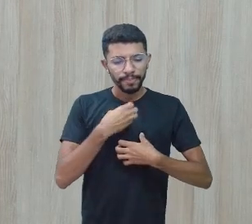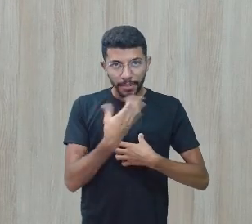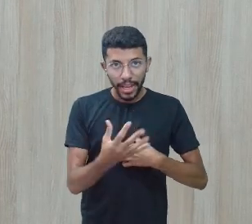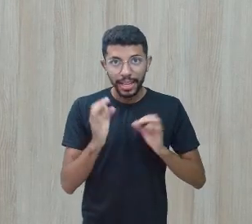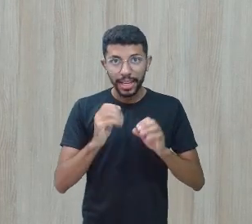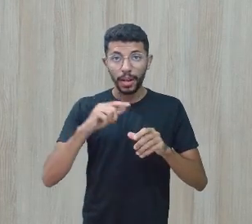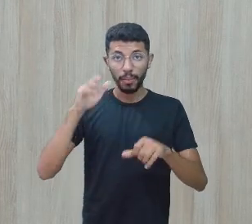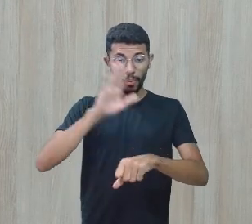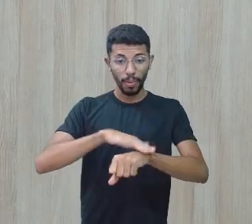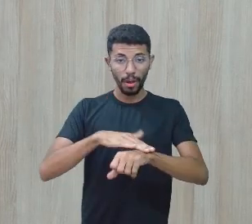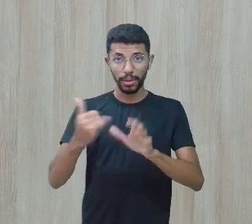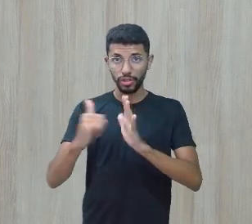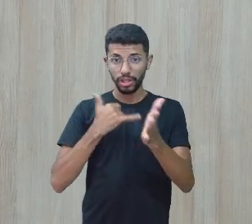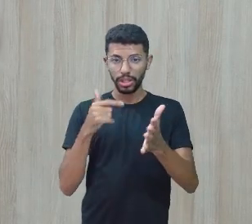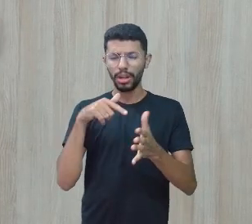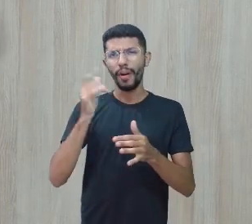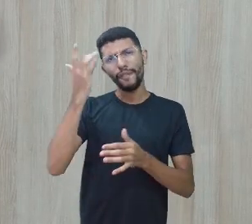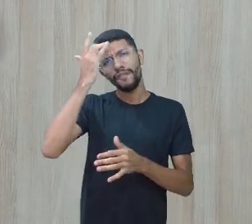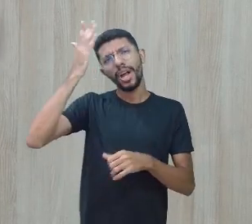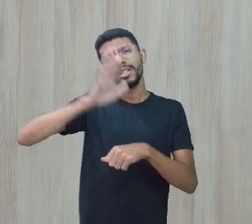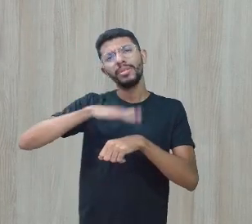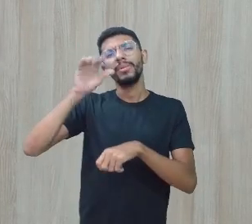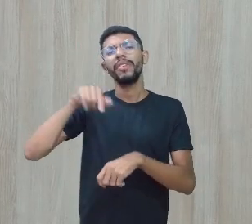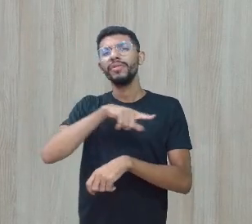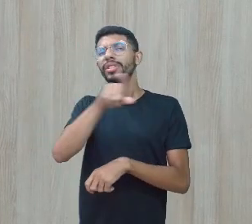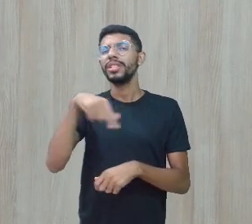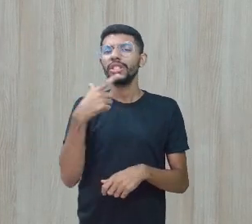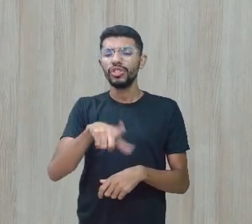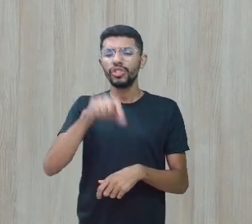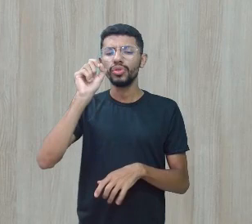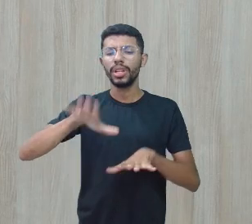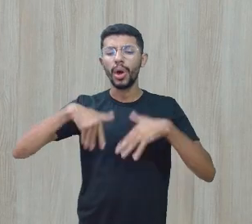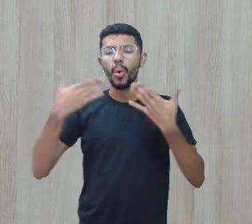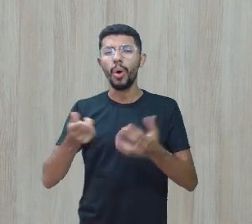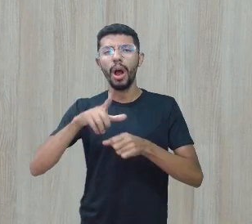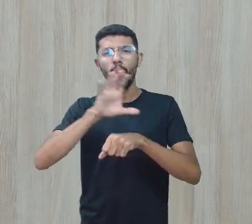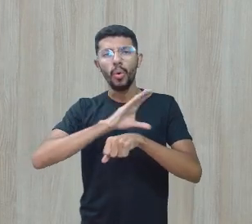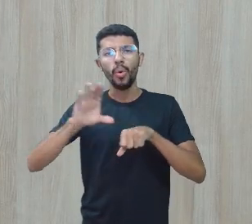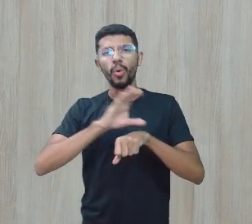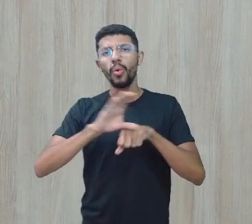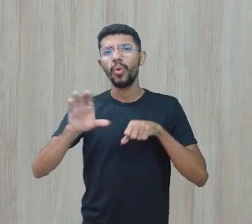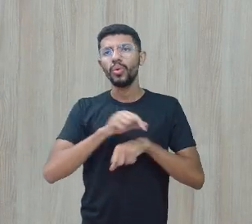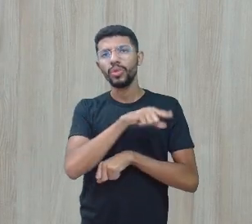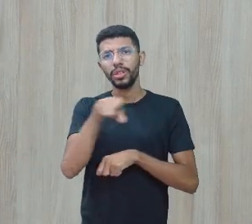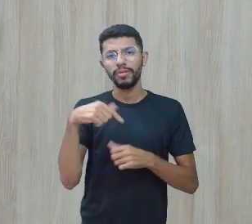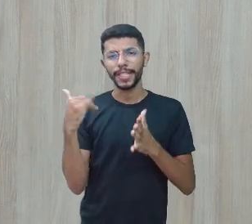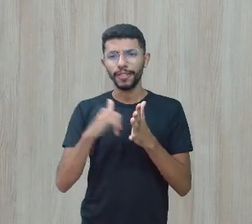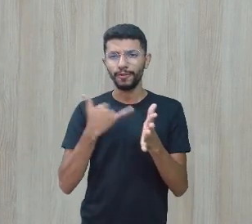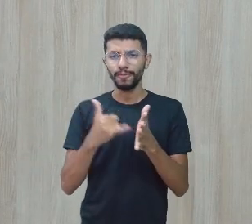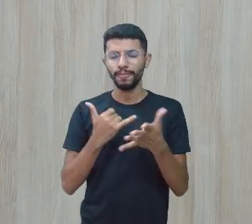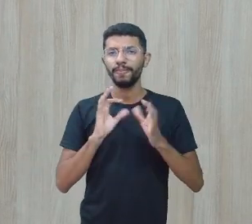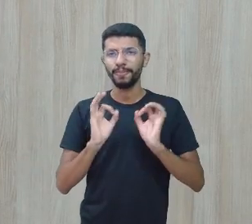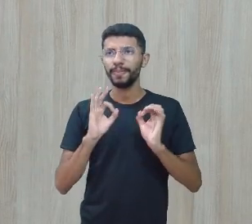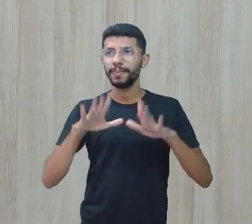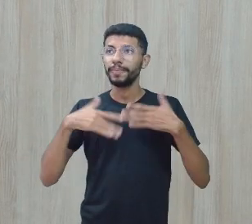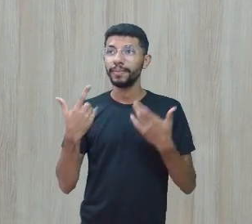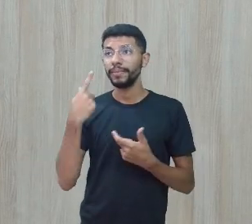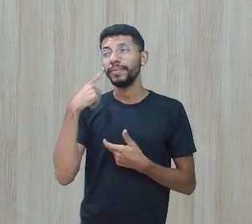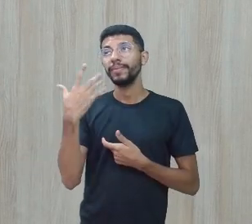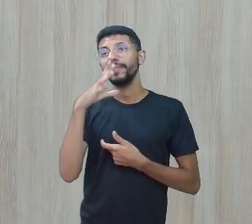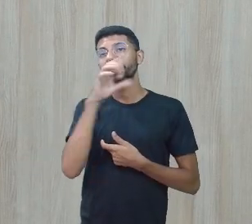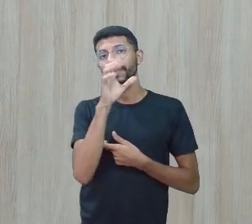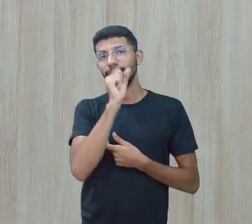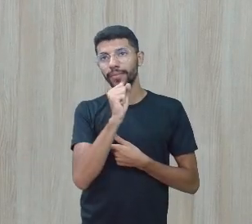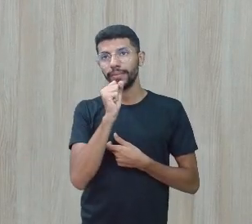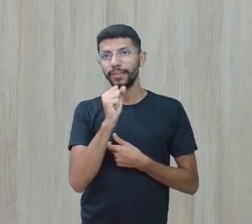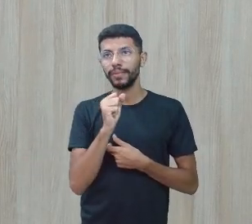inscrição tá mais fácil para vocês escolherem qual é o curso que vocês vão se inscrever. Então, aos sábados, os